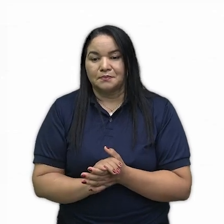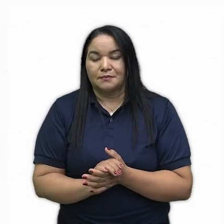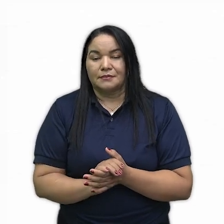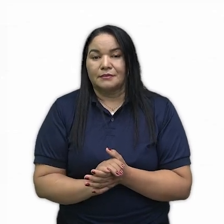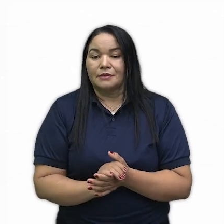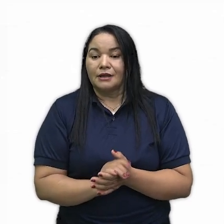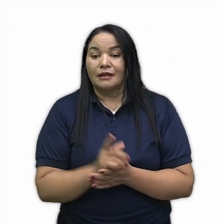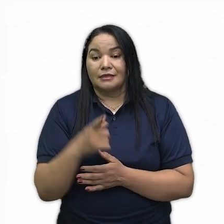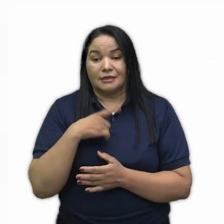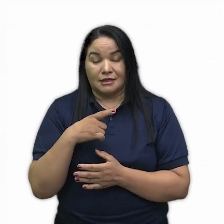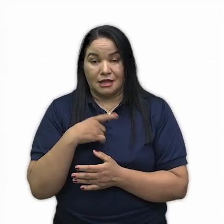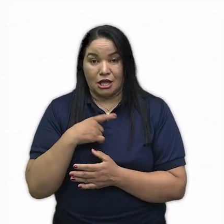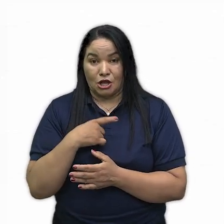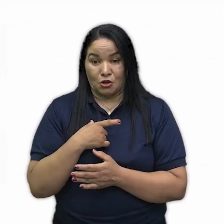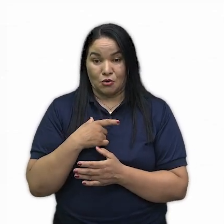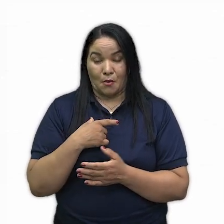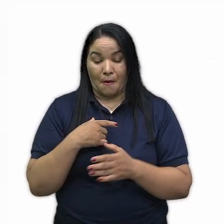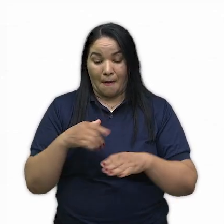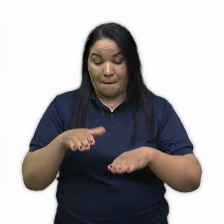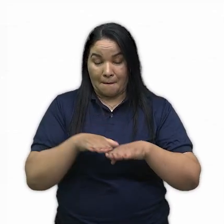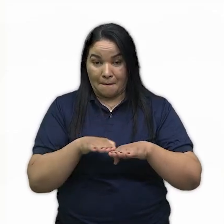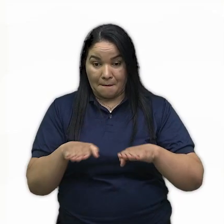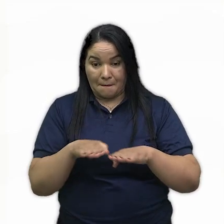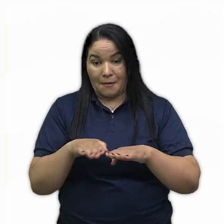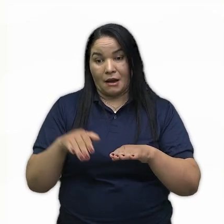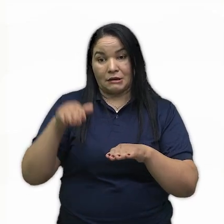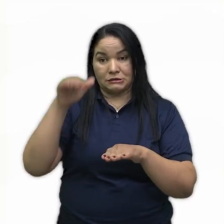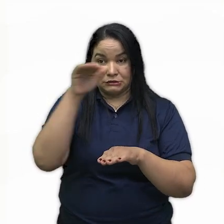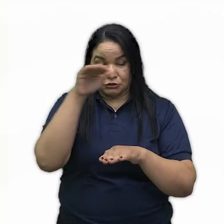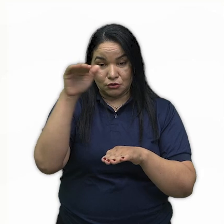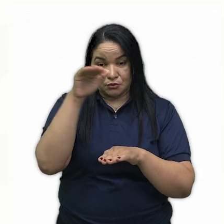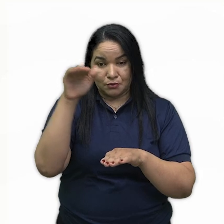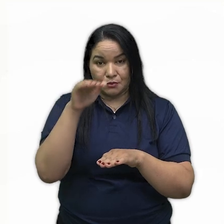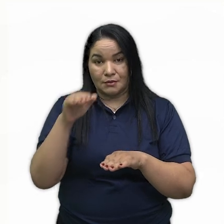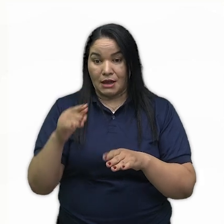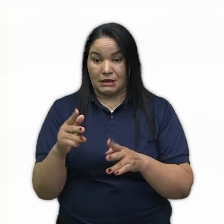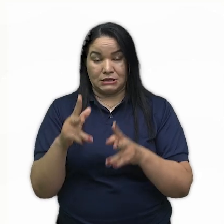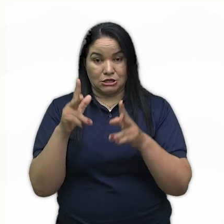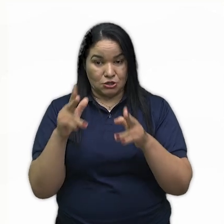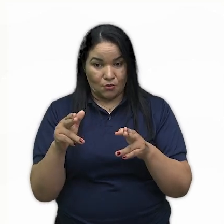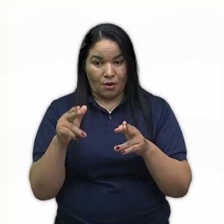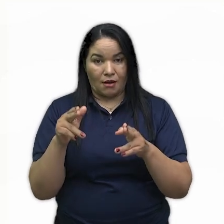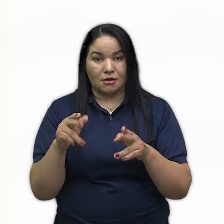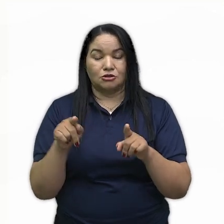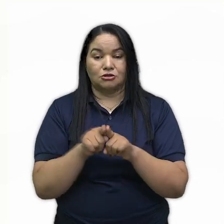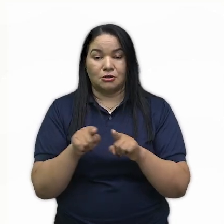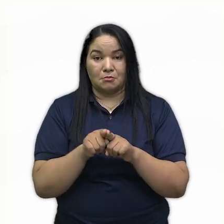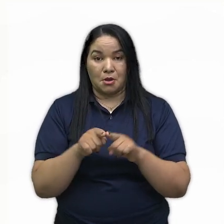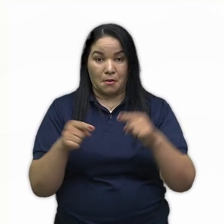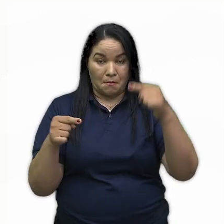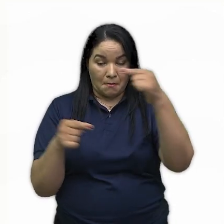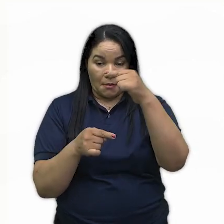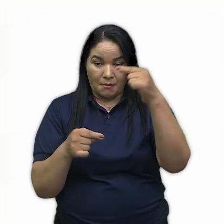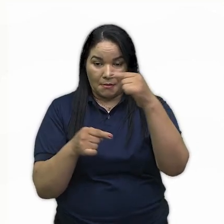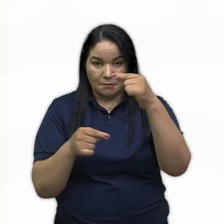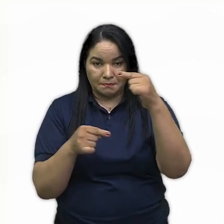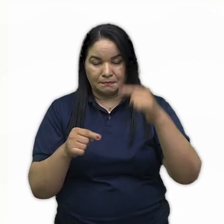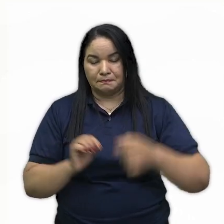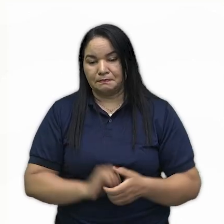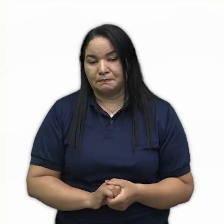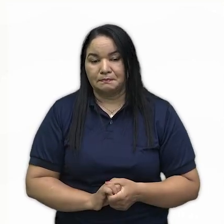cilindro tem 2 bases circulares idênticas e paralelas. Tá?